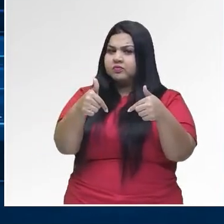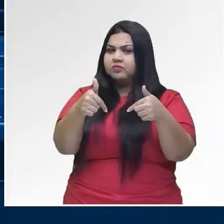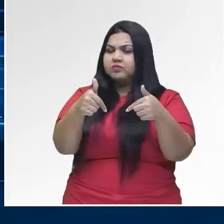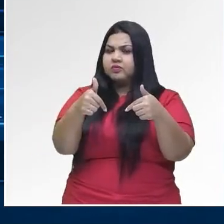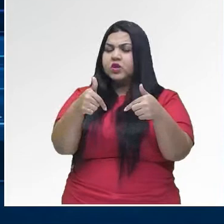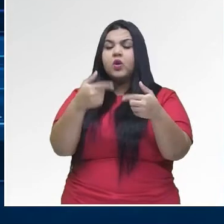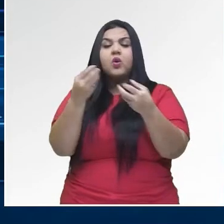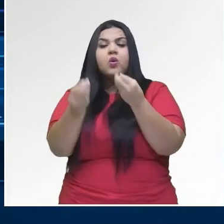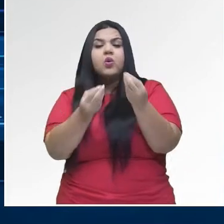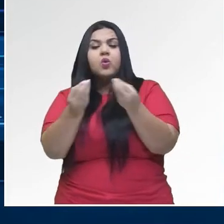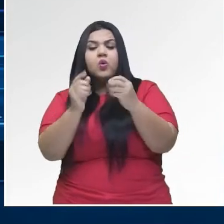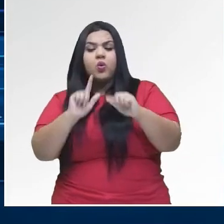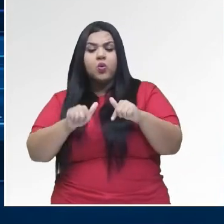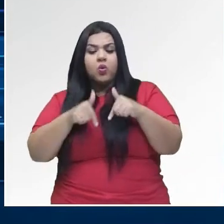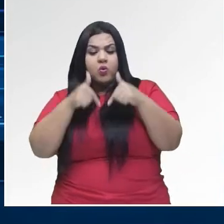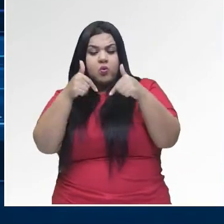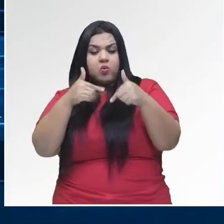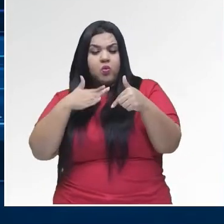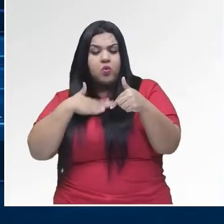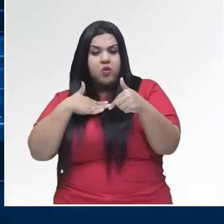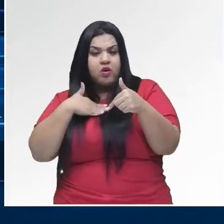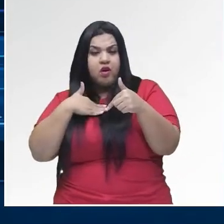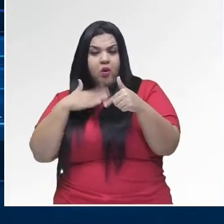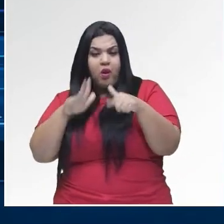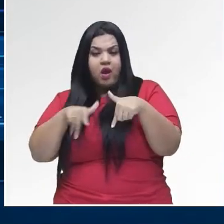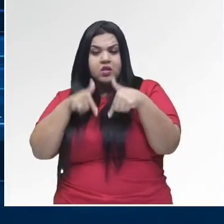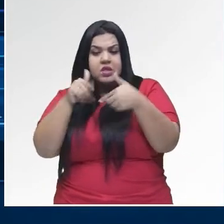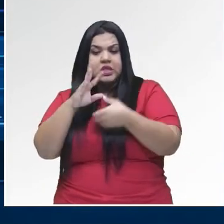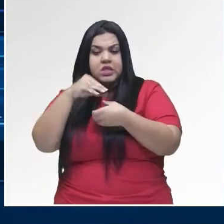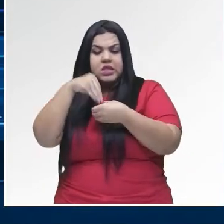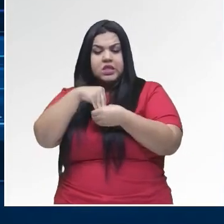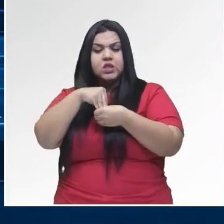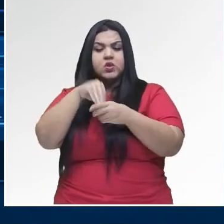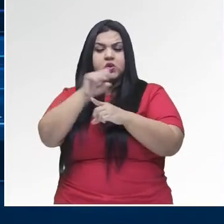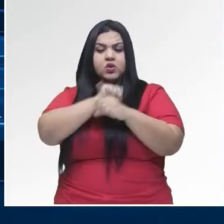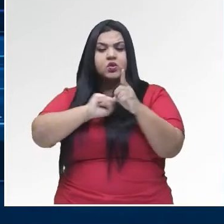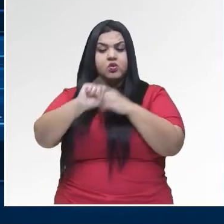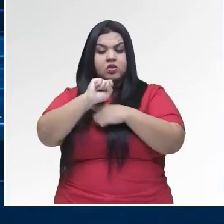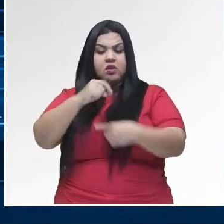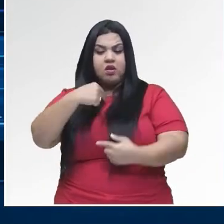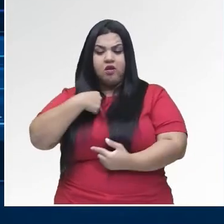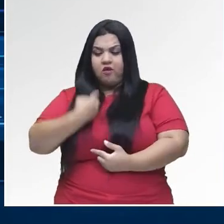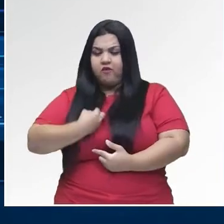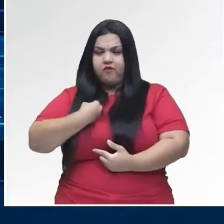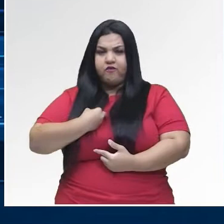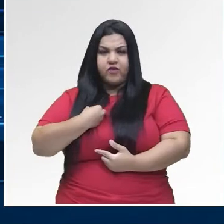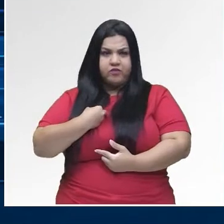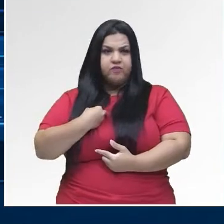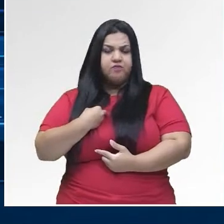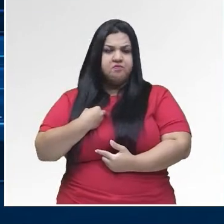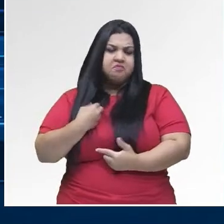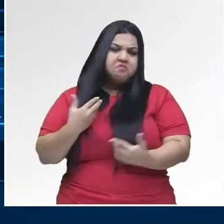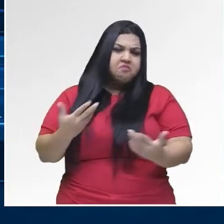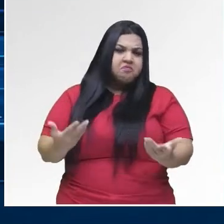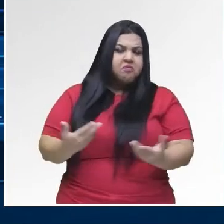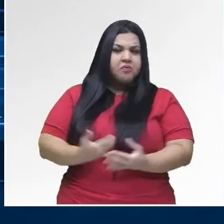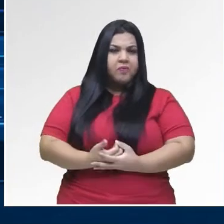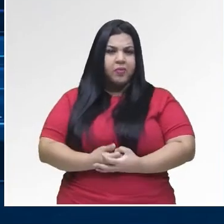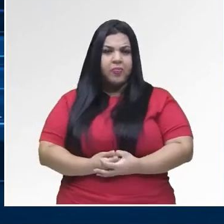Ou como que eu devo agir nessa sociedade na qual eu vivo, na qual eu me insiro? Não